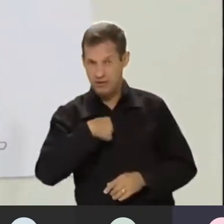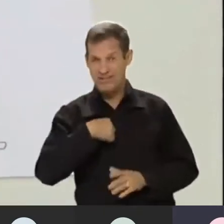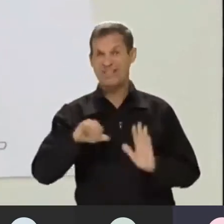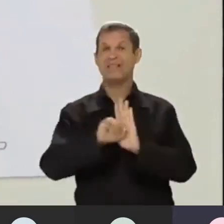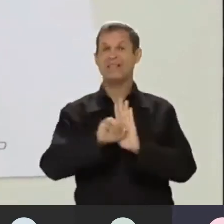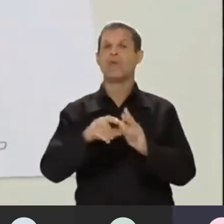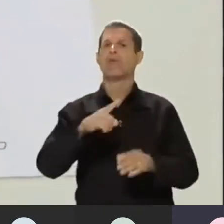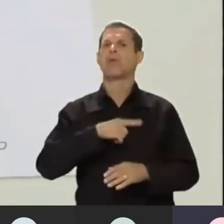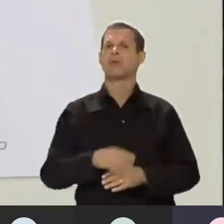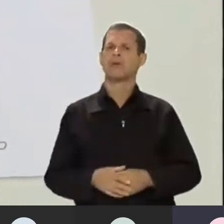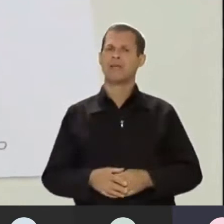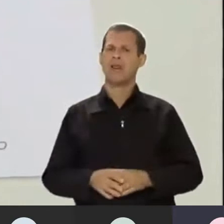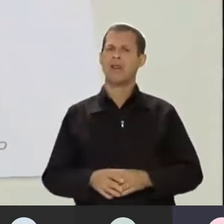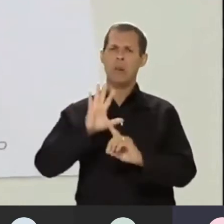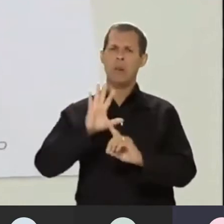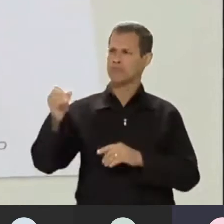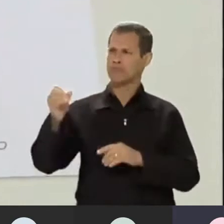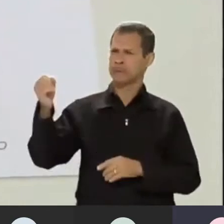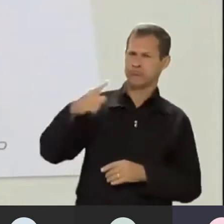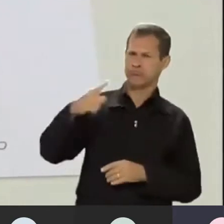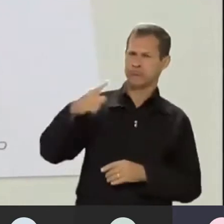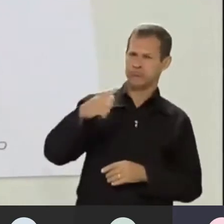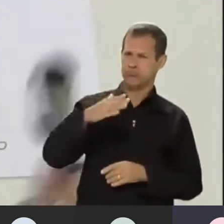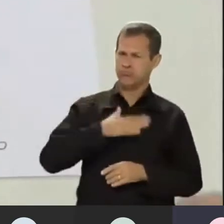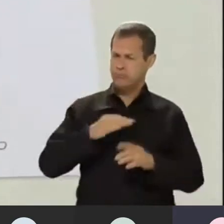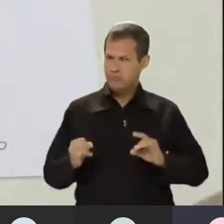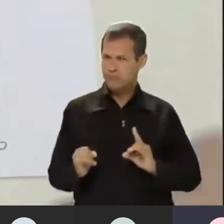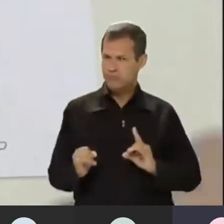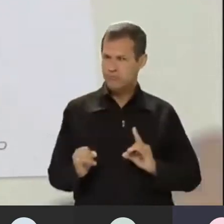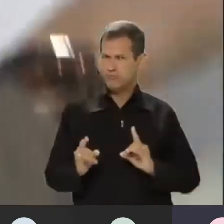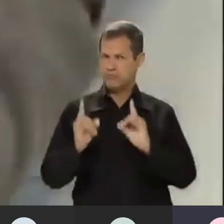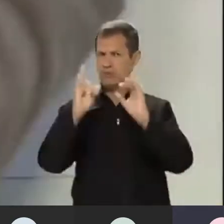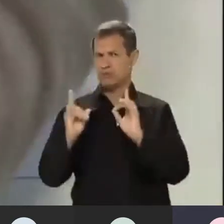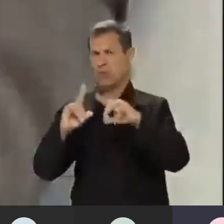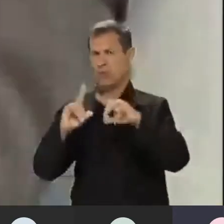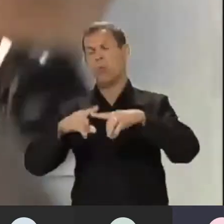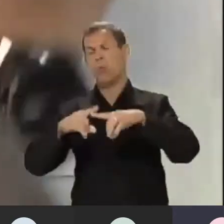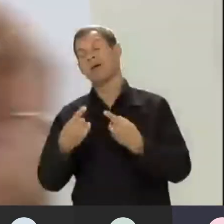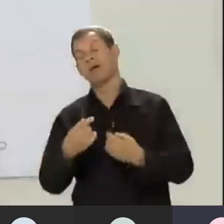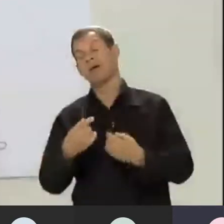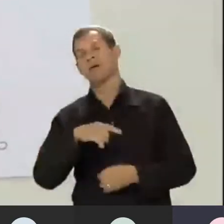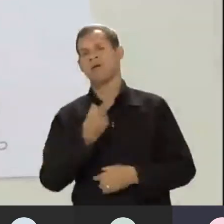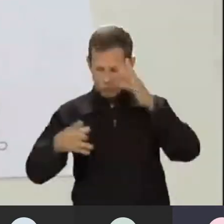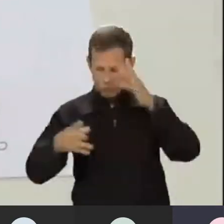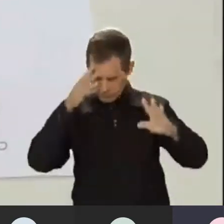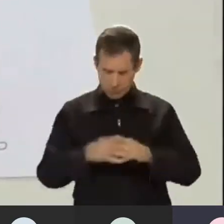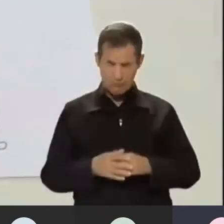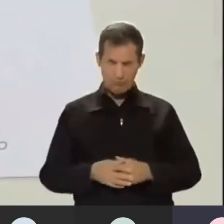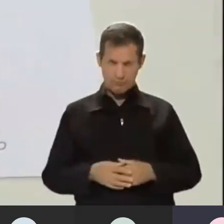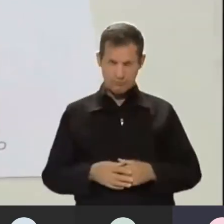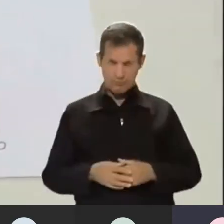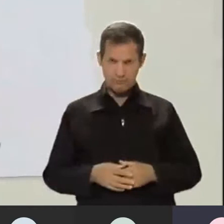saber como que tem a incidência solar nessa minha edificação. Tá? Então, a gente vai